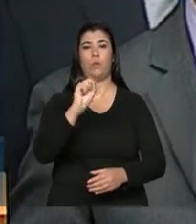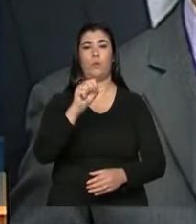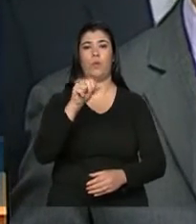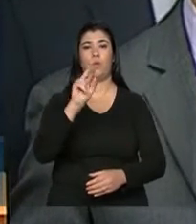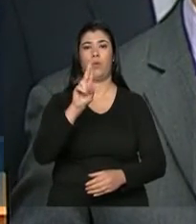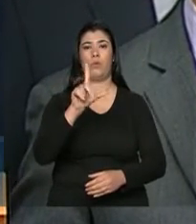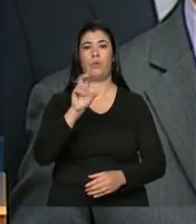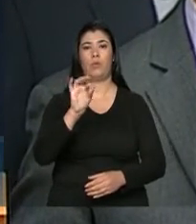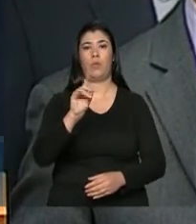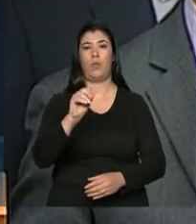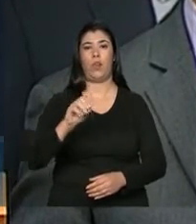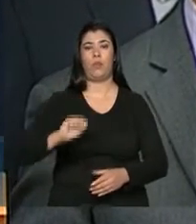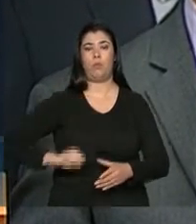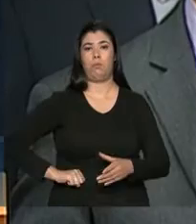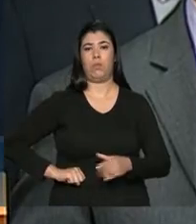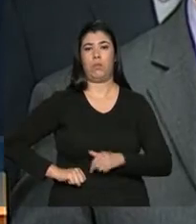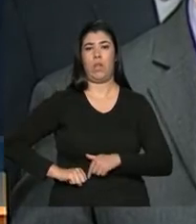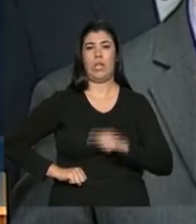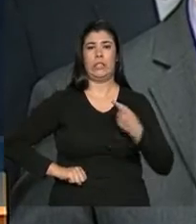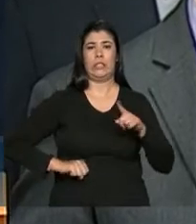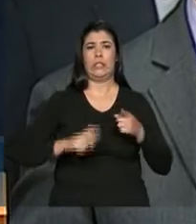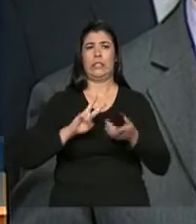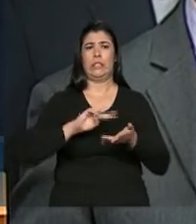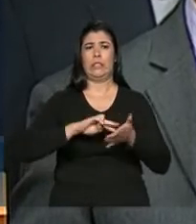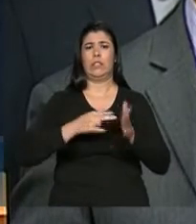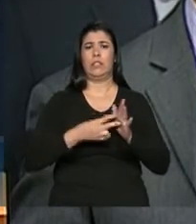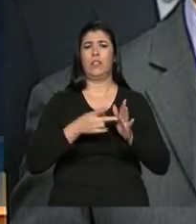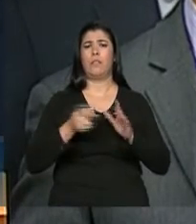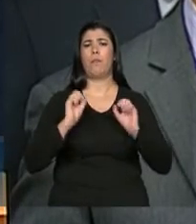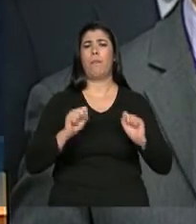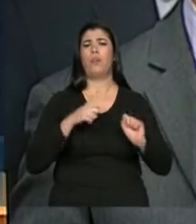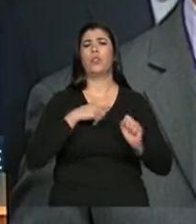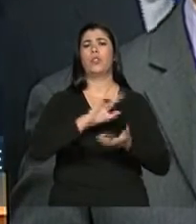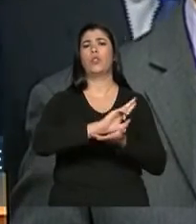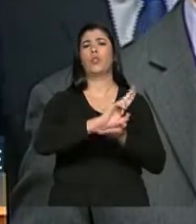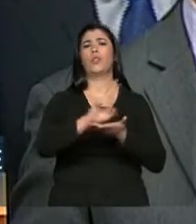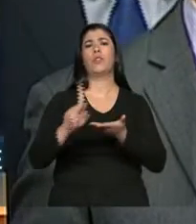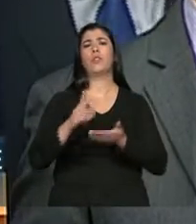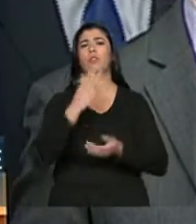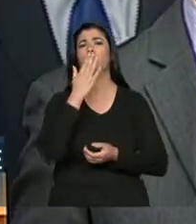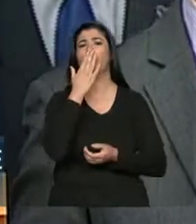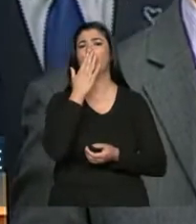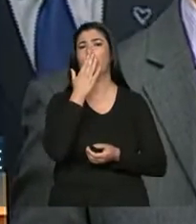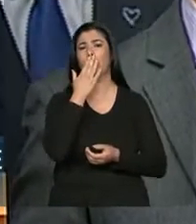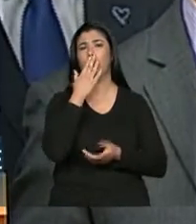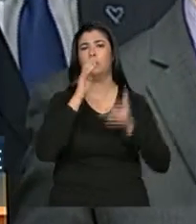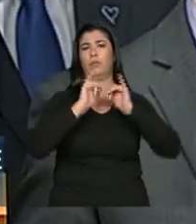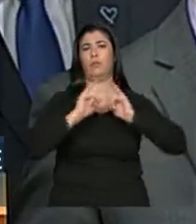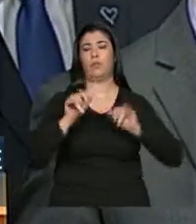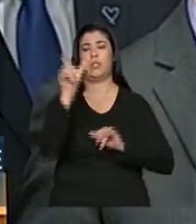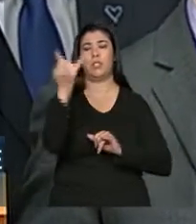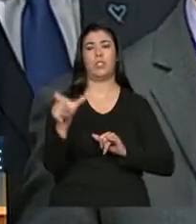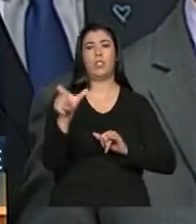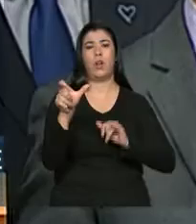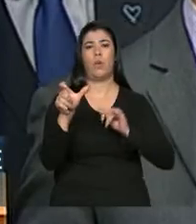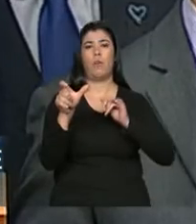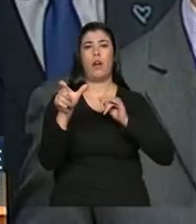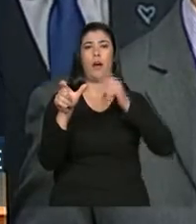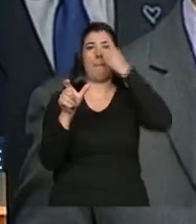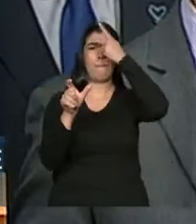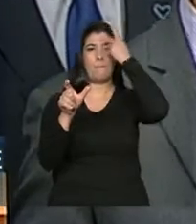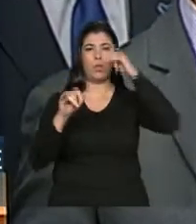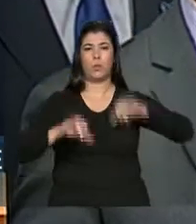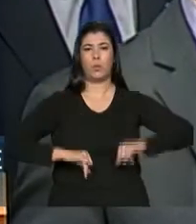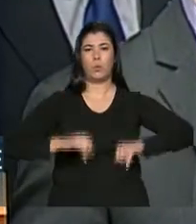uma pessoa vítima de. Você pode ter todo tipo de informação. Você pode ter a informação da vítima, pode ser uma